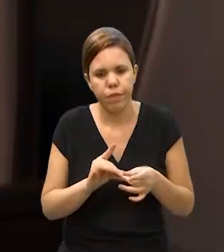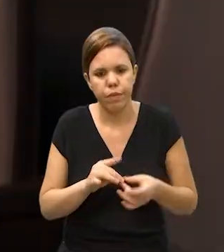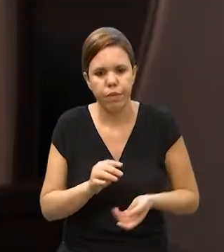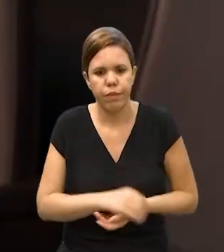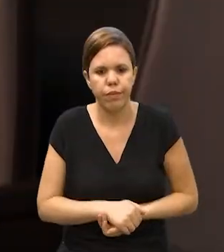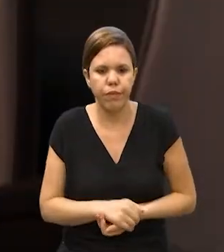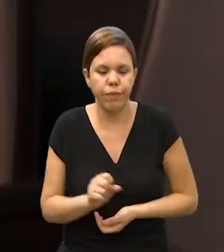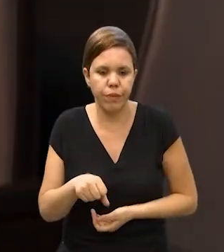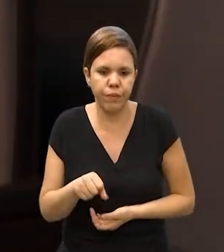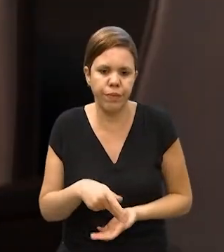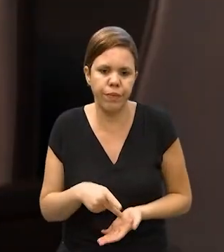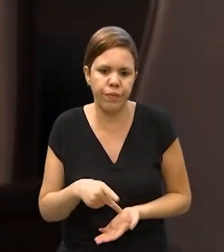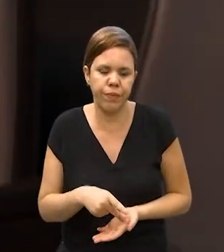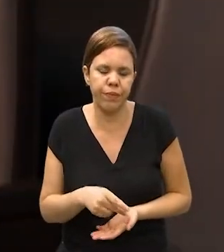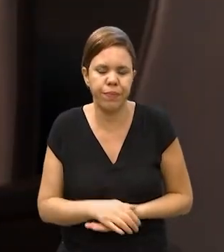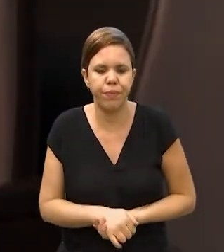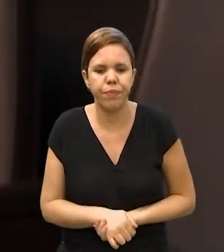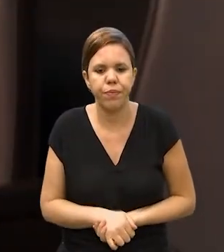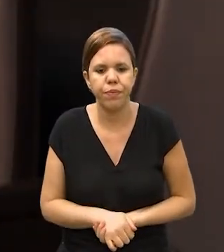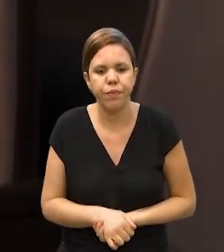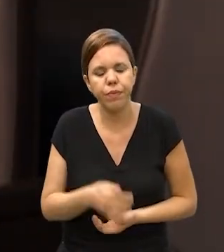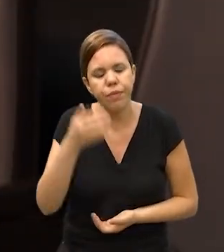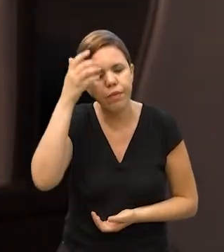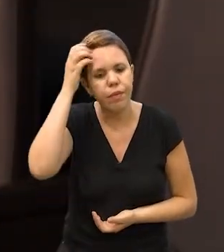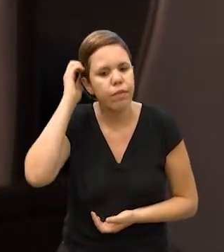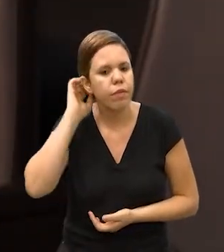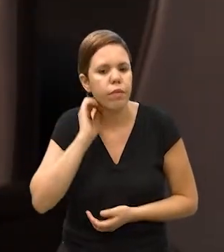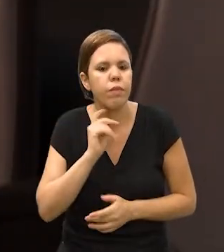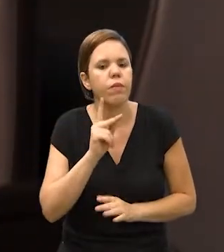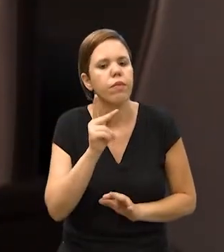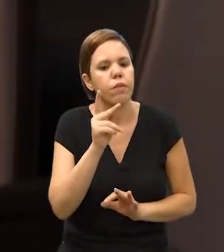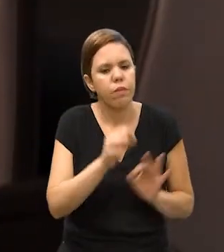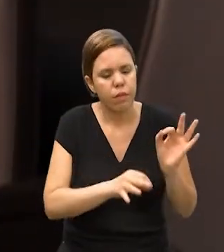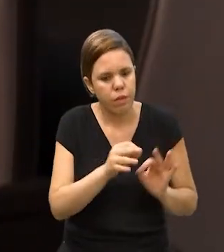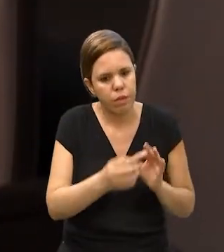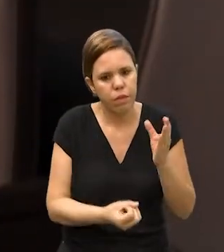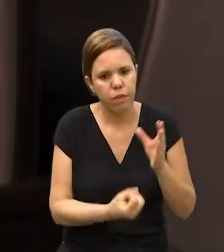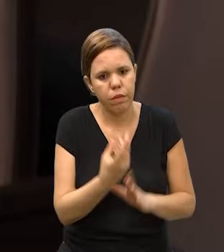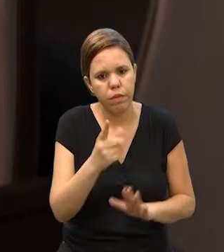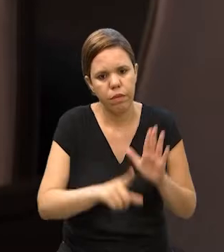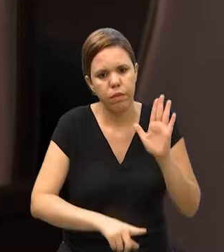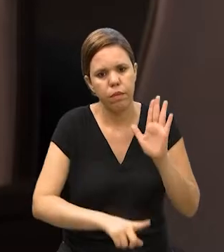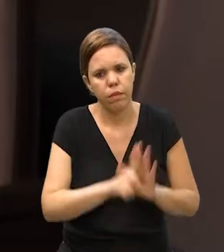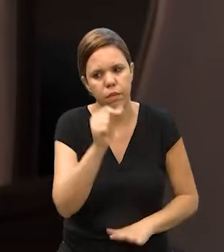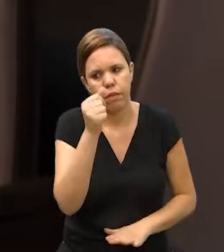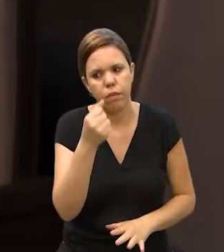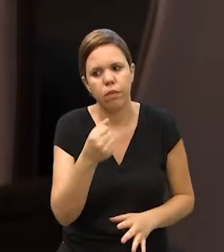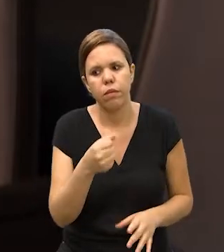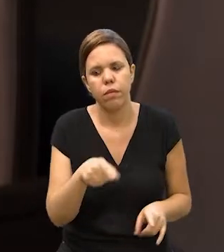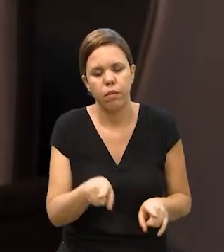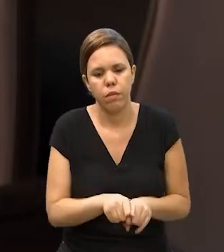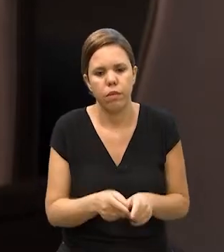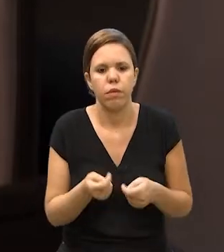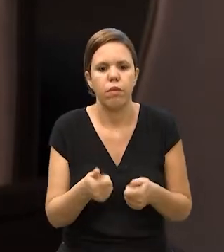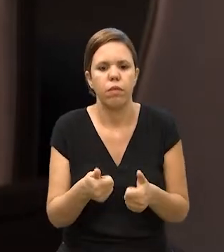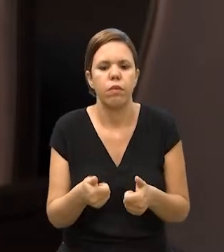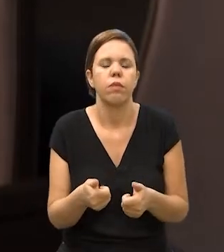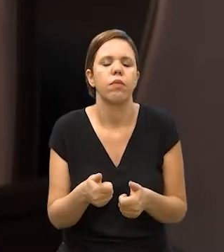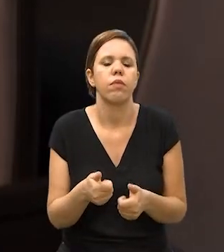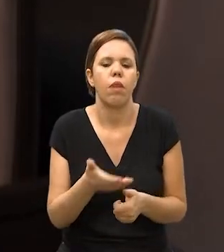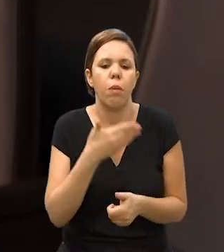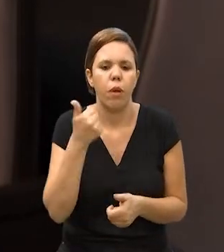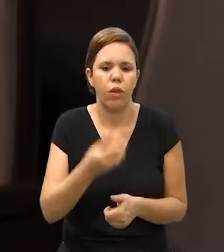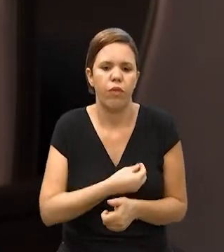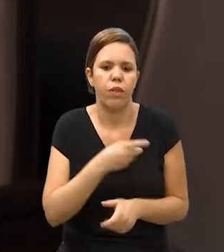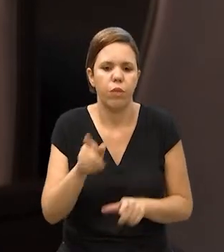interligado. Sem dúvida. Gerando riqueza, gerando negócio, você obviamente vai dar uma condição